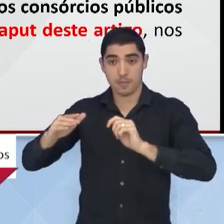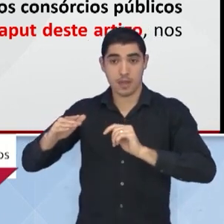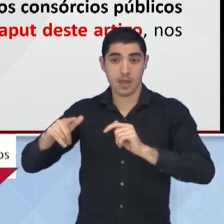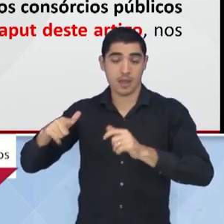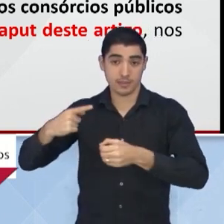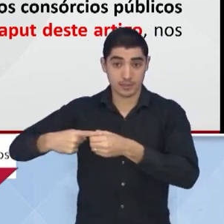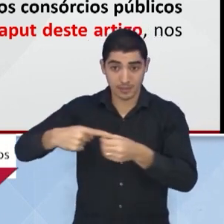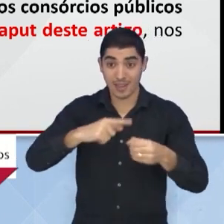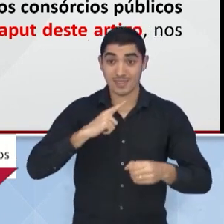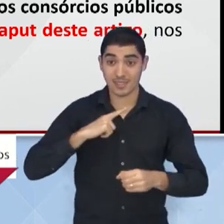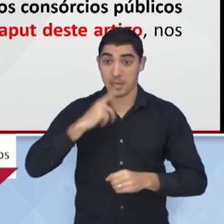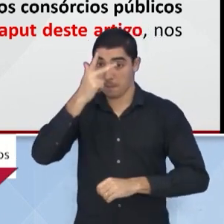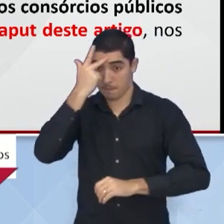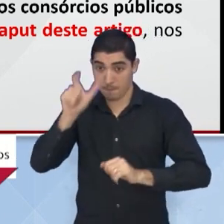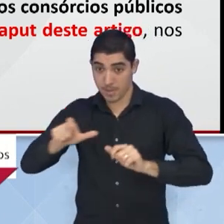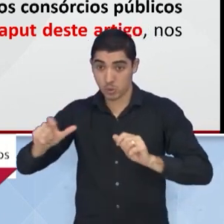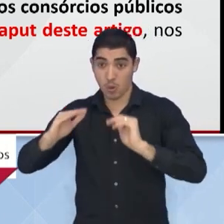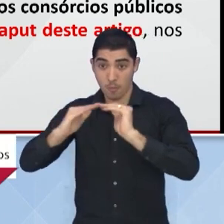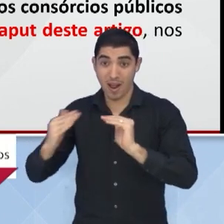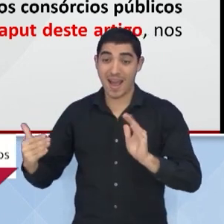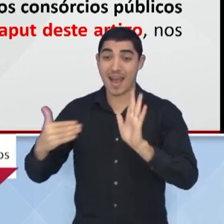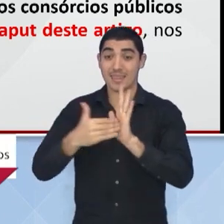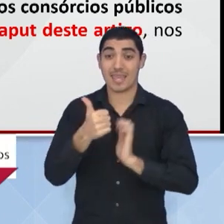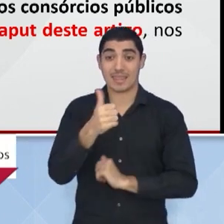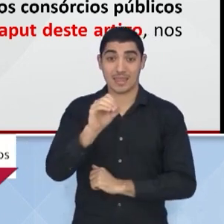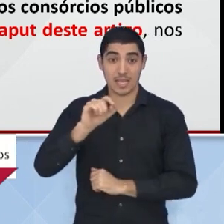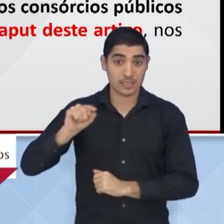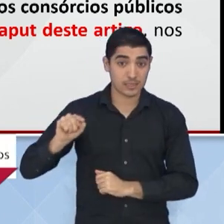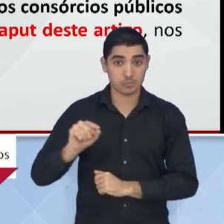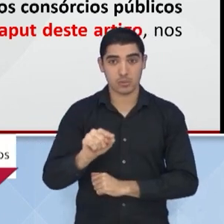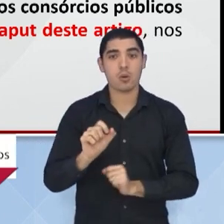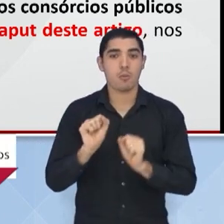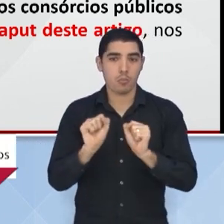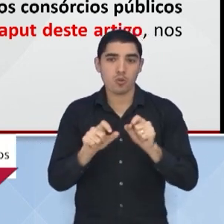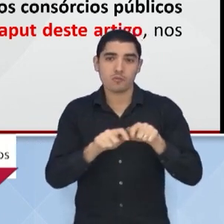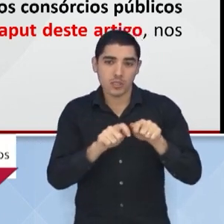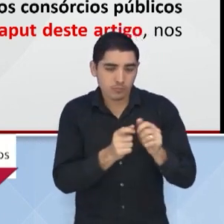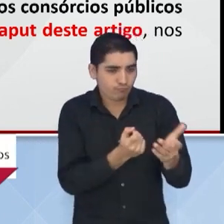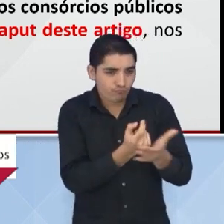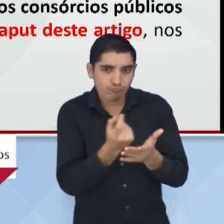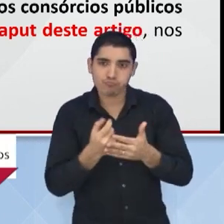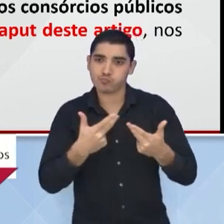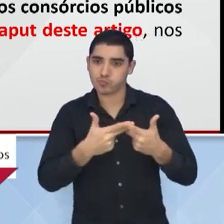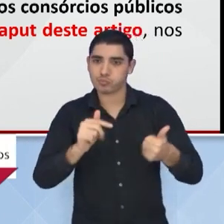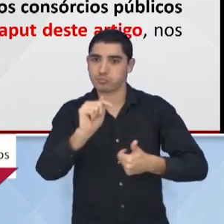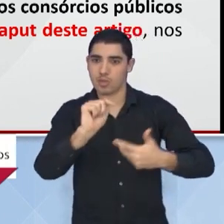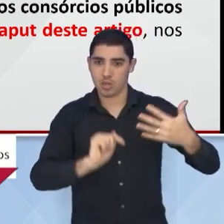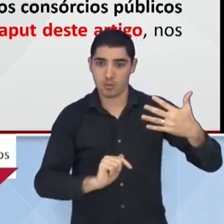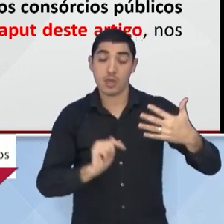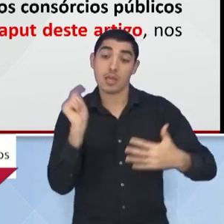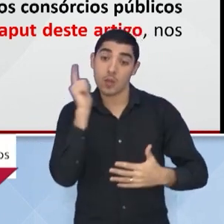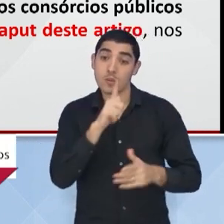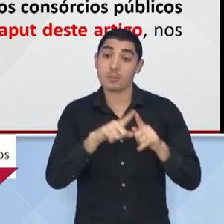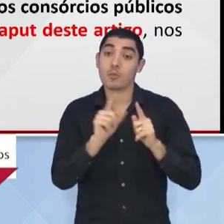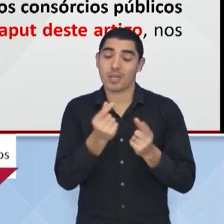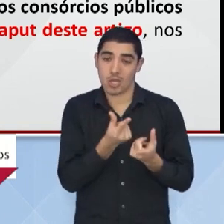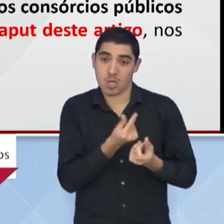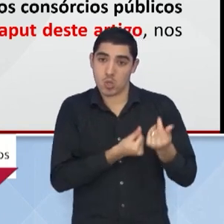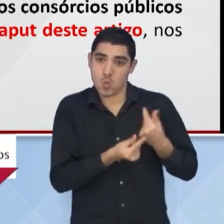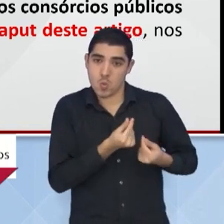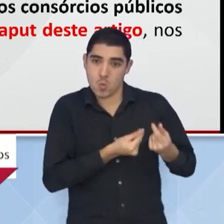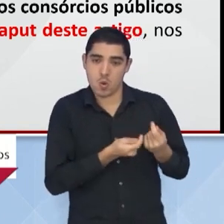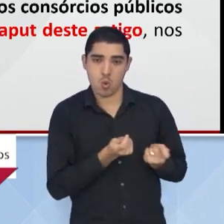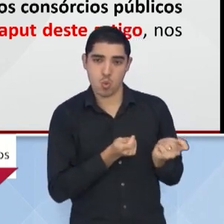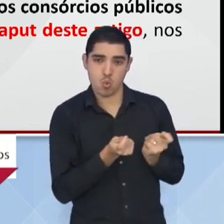preferencialmente constituídos consórcios públicos para a realização das atividades previstas no capo desse artigo que é justamente você conseguir aquela economia de escala e obter melhores